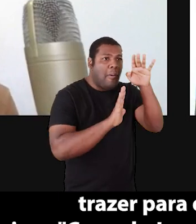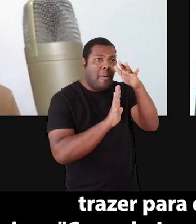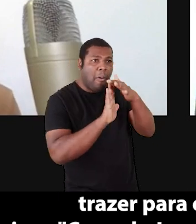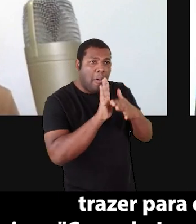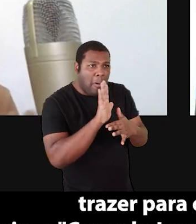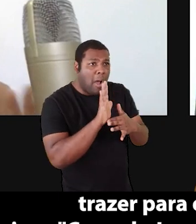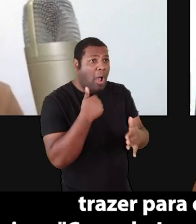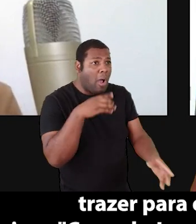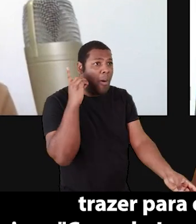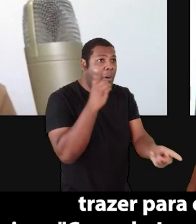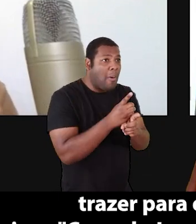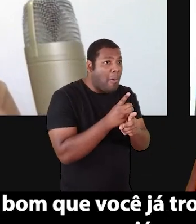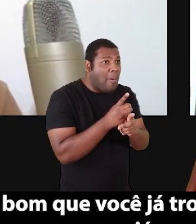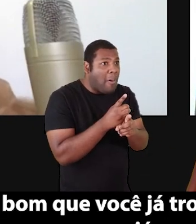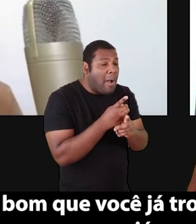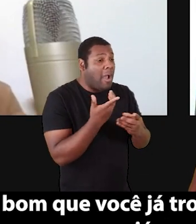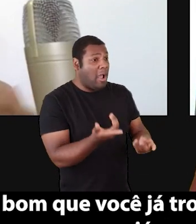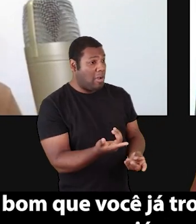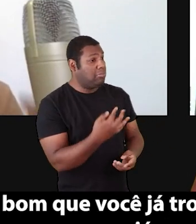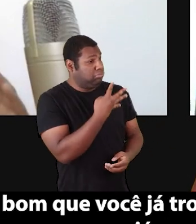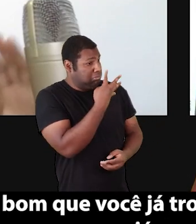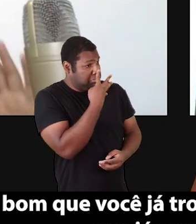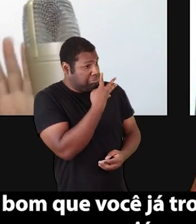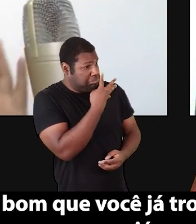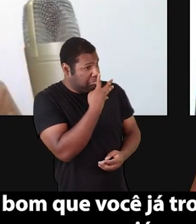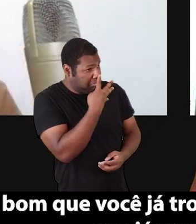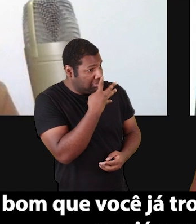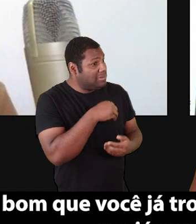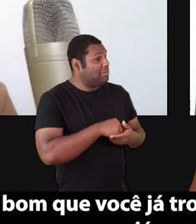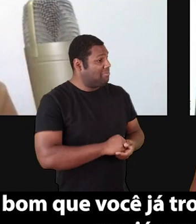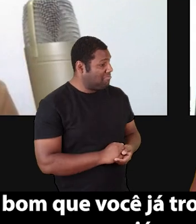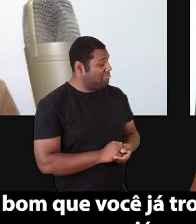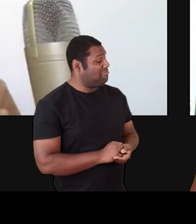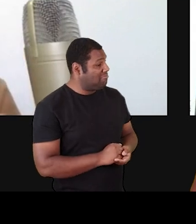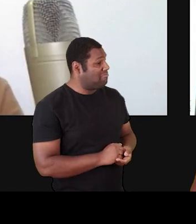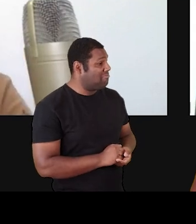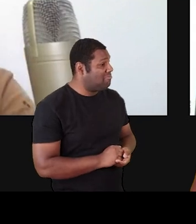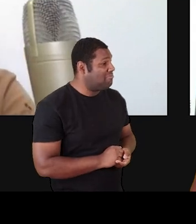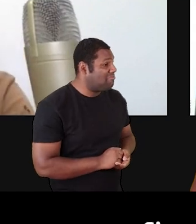caramba, isso aqui a gente tem que pincelar, que bom que você já trouxe um pouco disso, que eu já aproveitei.